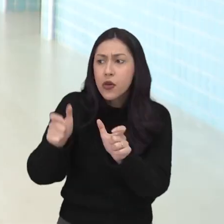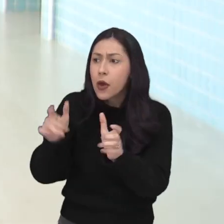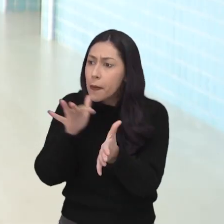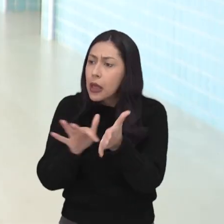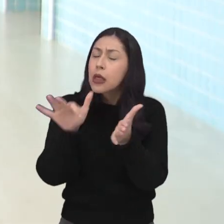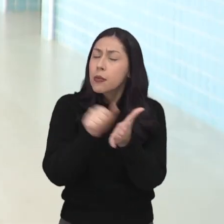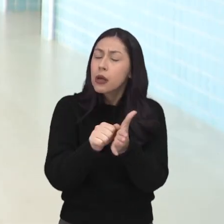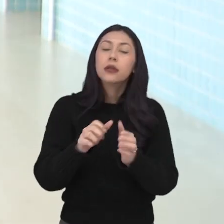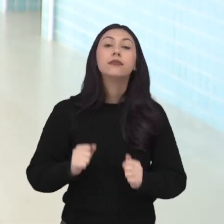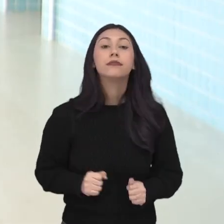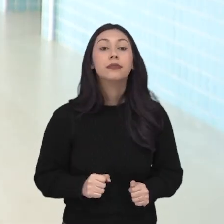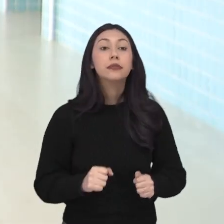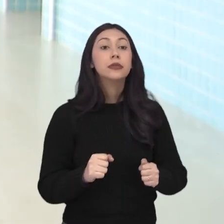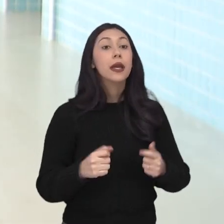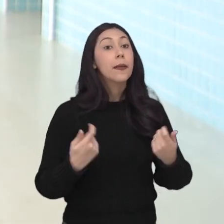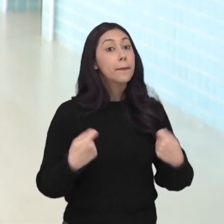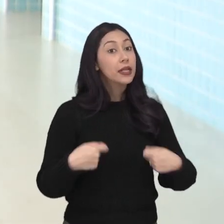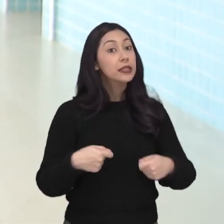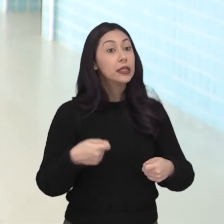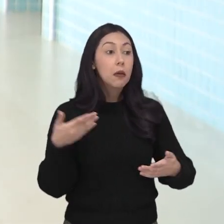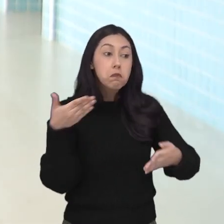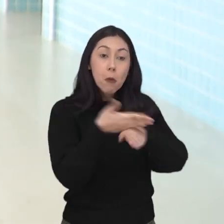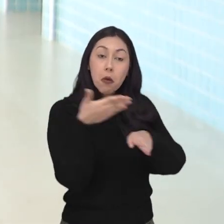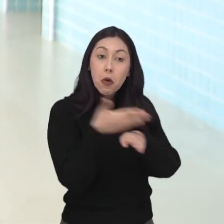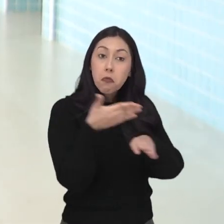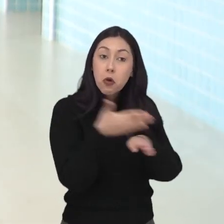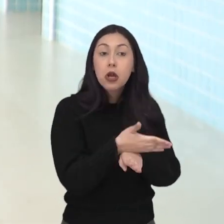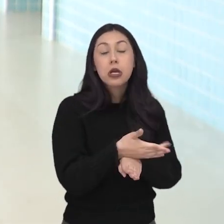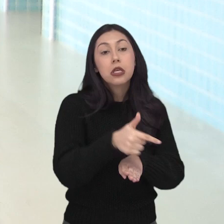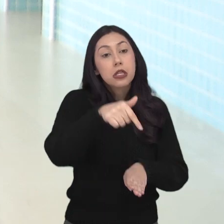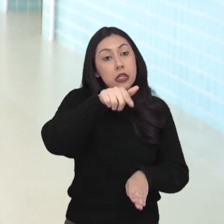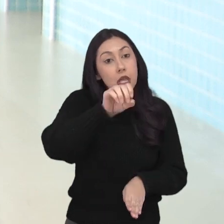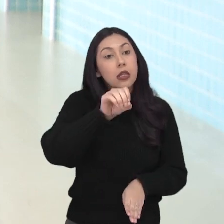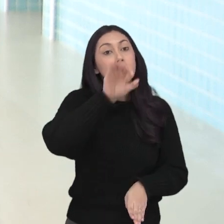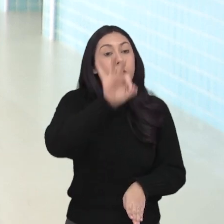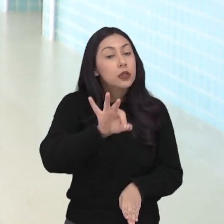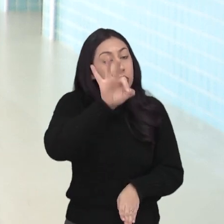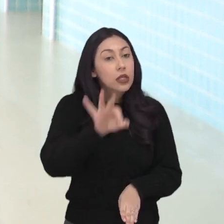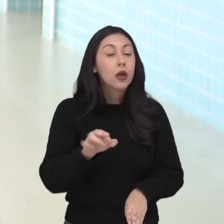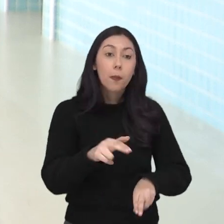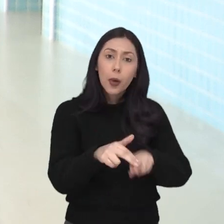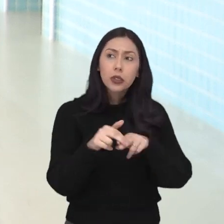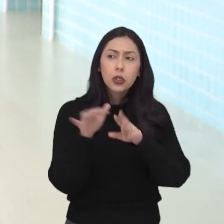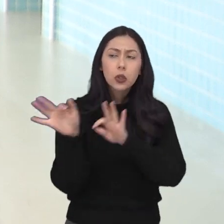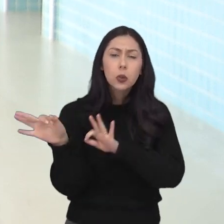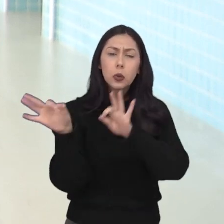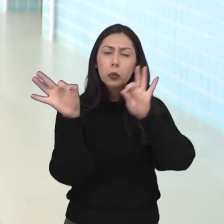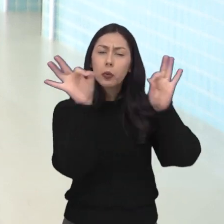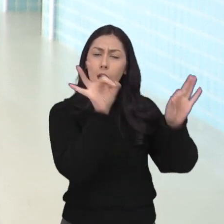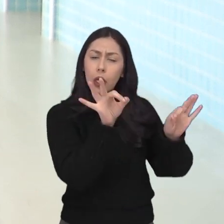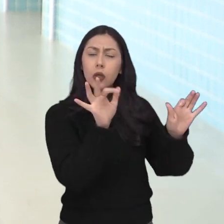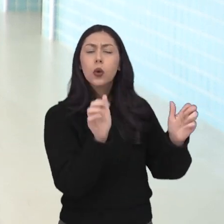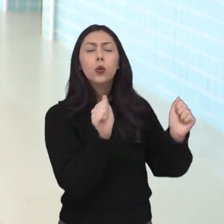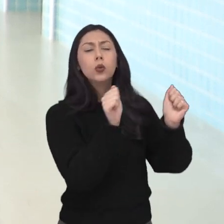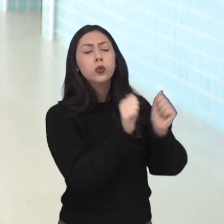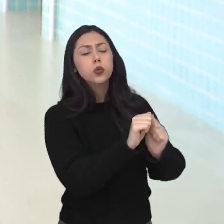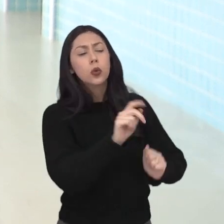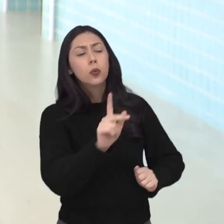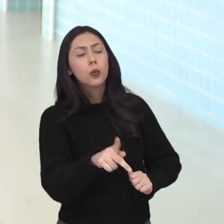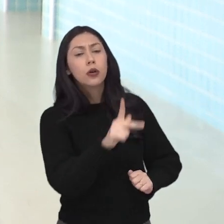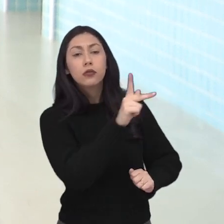O mínimo, a frequência da educação infantil é de 60%. Então, esse acompanhamento regular, junto